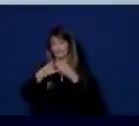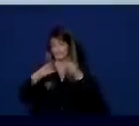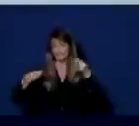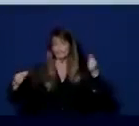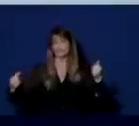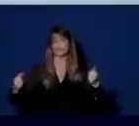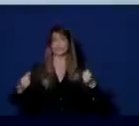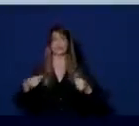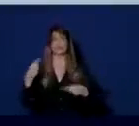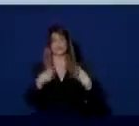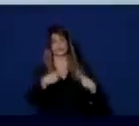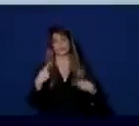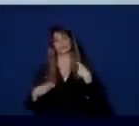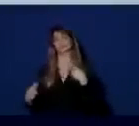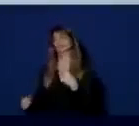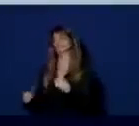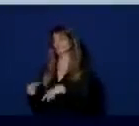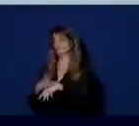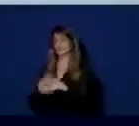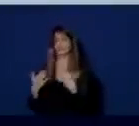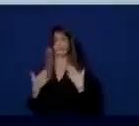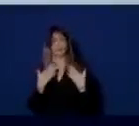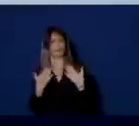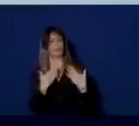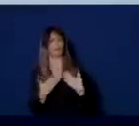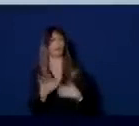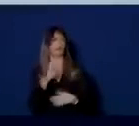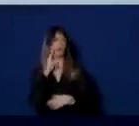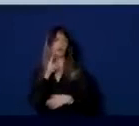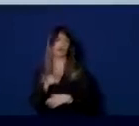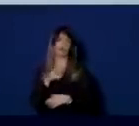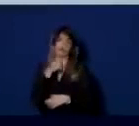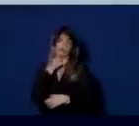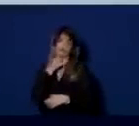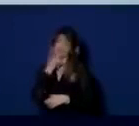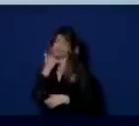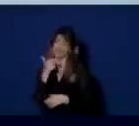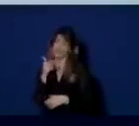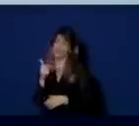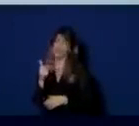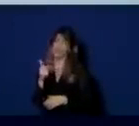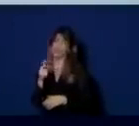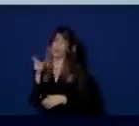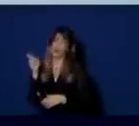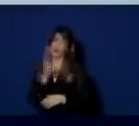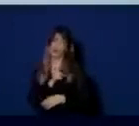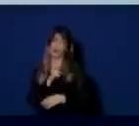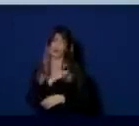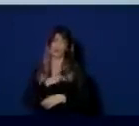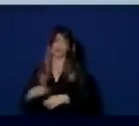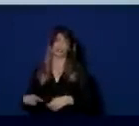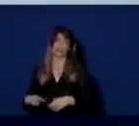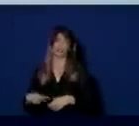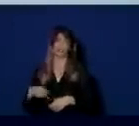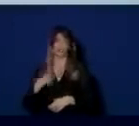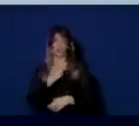em todos os discursos, né, a gente vai ver, infelizmente a gente não vai ter o ex-presidente Lula falando